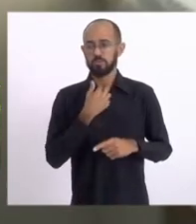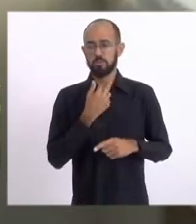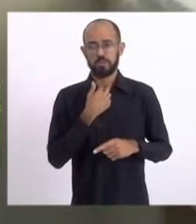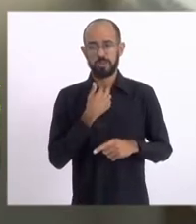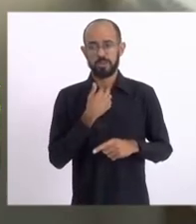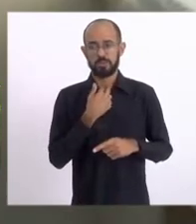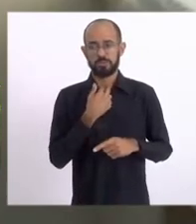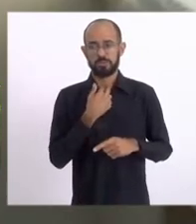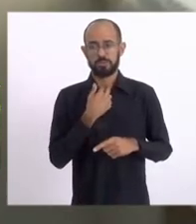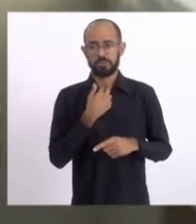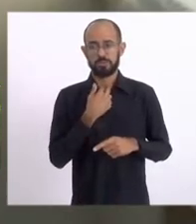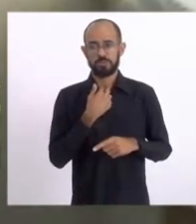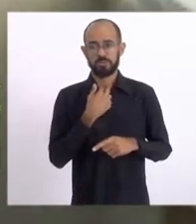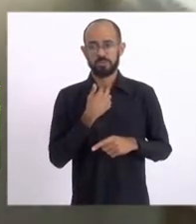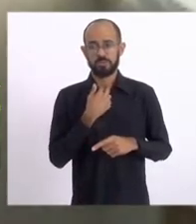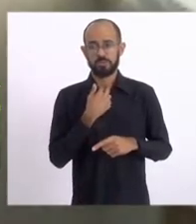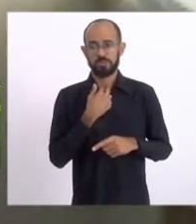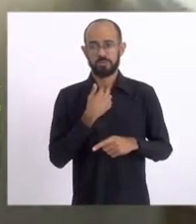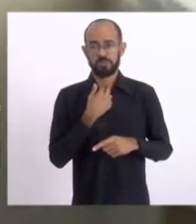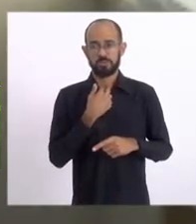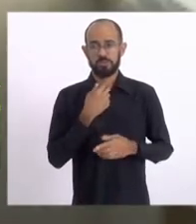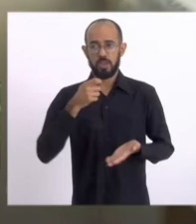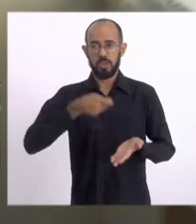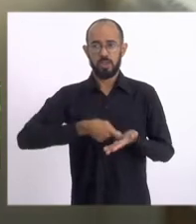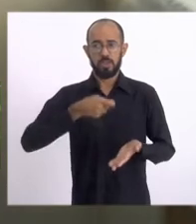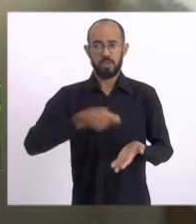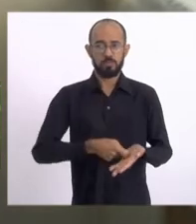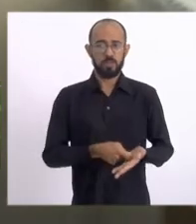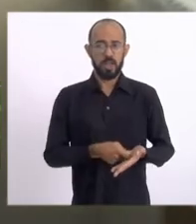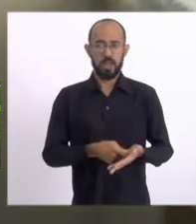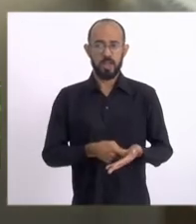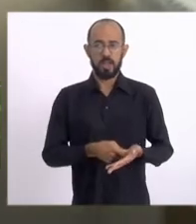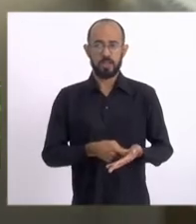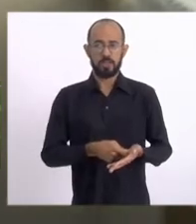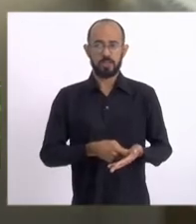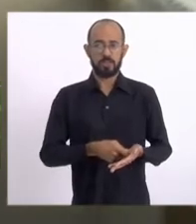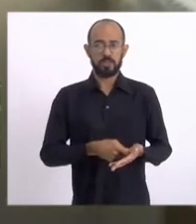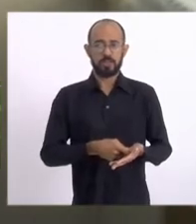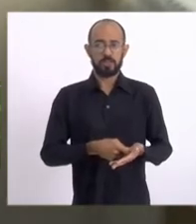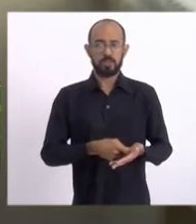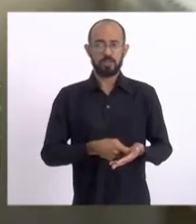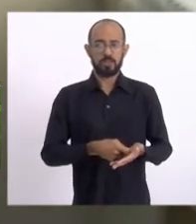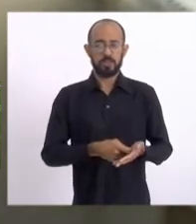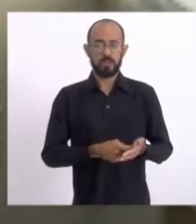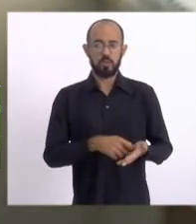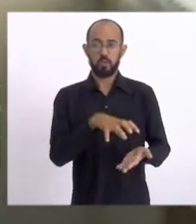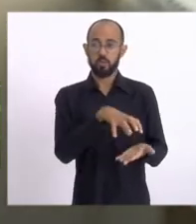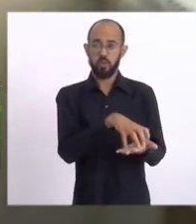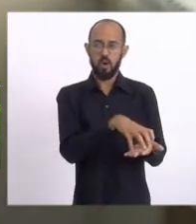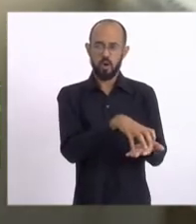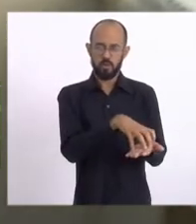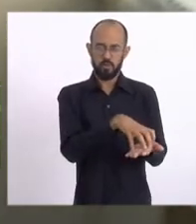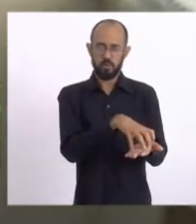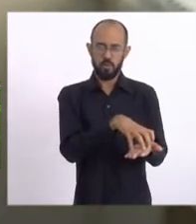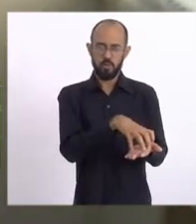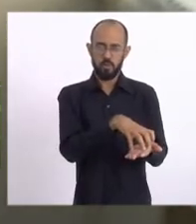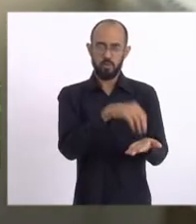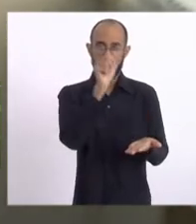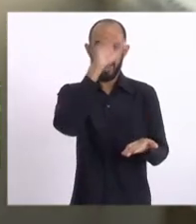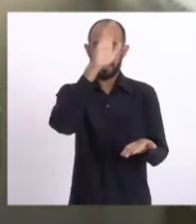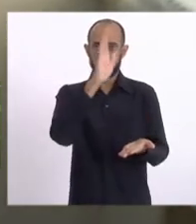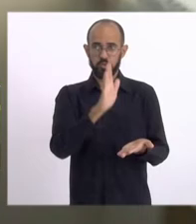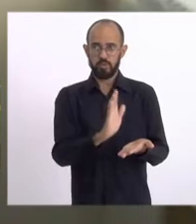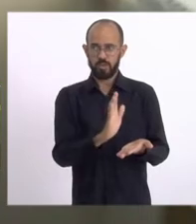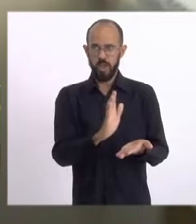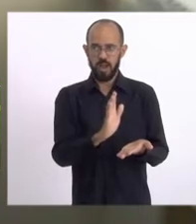determinar que a Agência Reguladora Nacional, né, determine